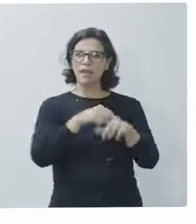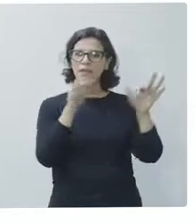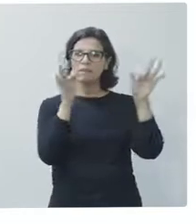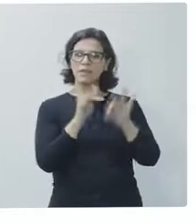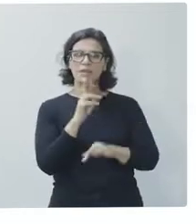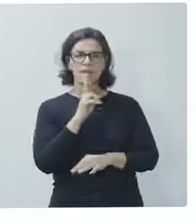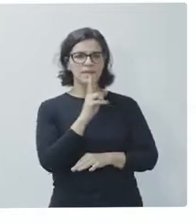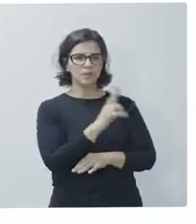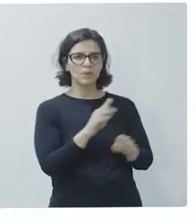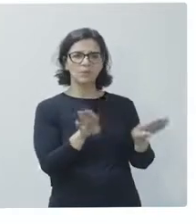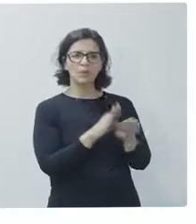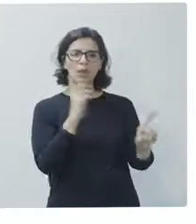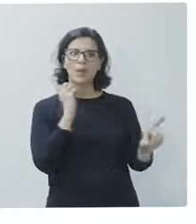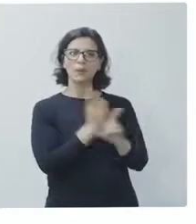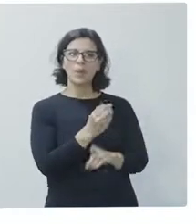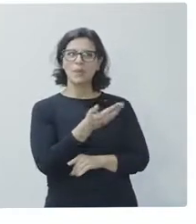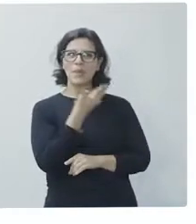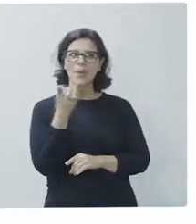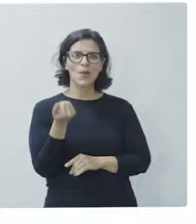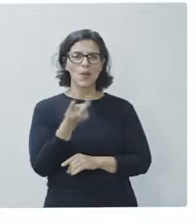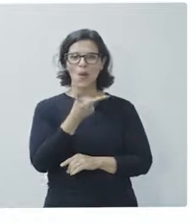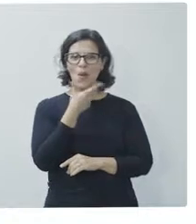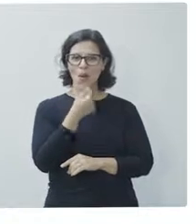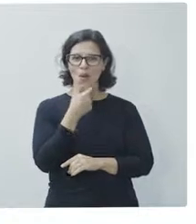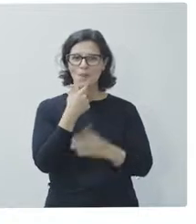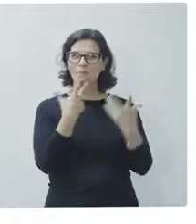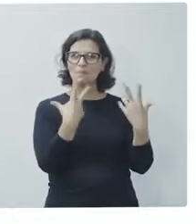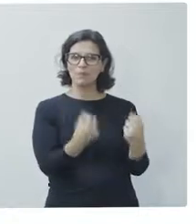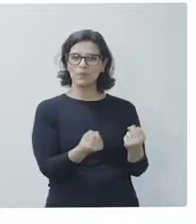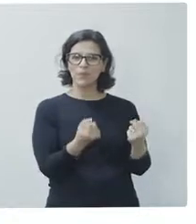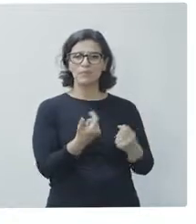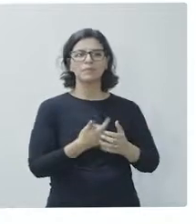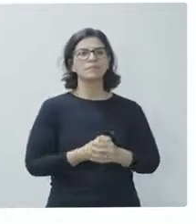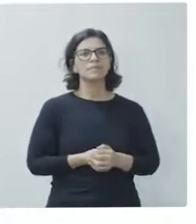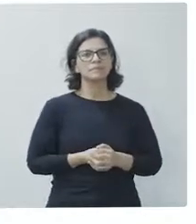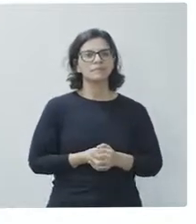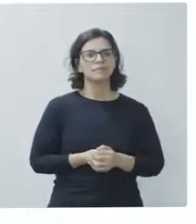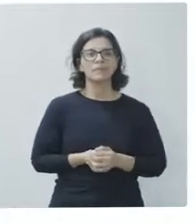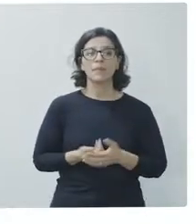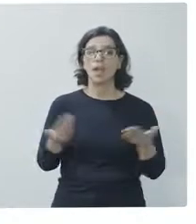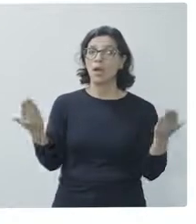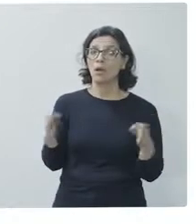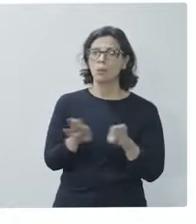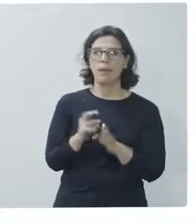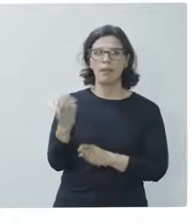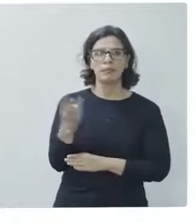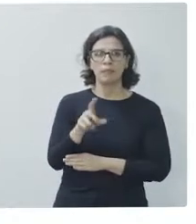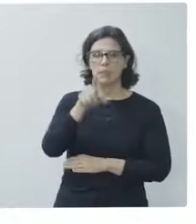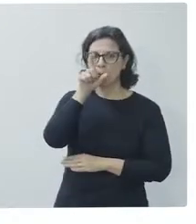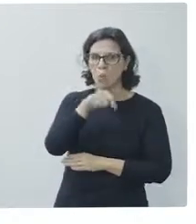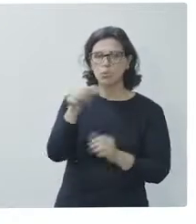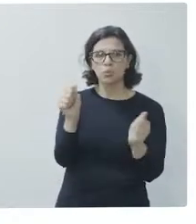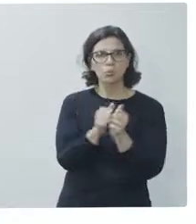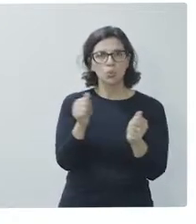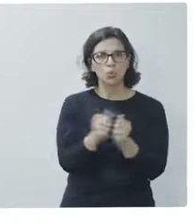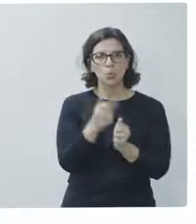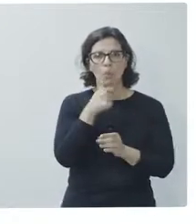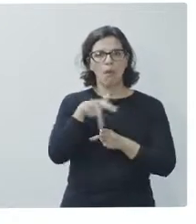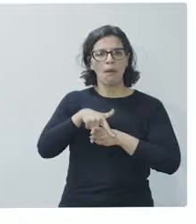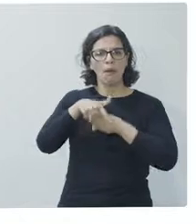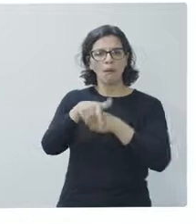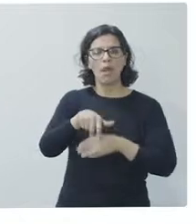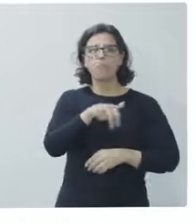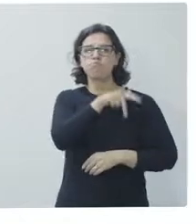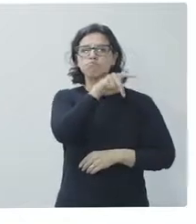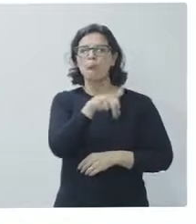feliz, percebeu que encontrara um homem que merecia os dois. As três bruxas e o cavaleiro